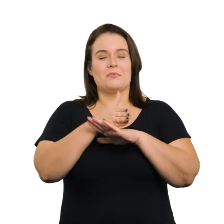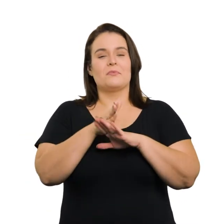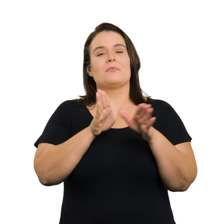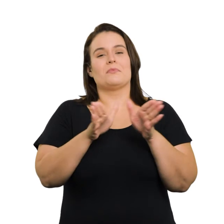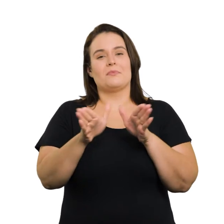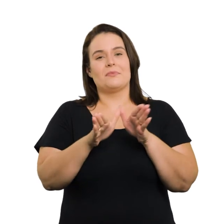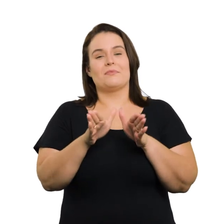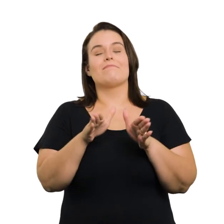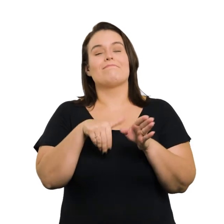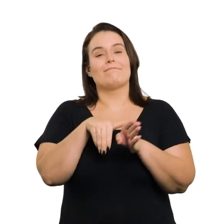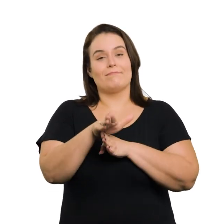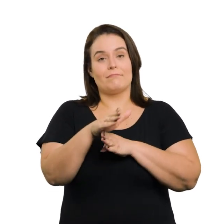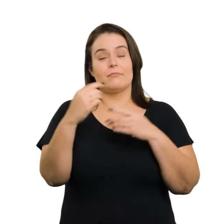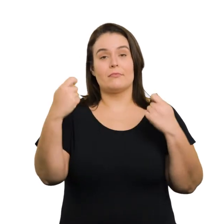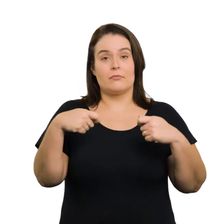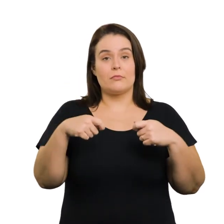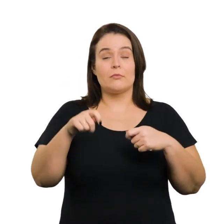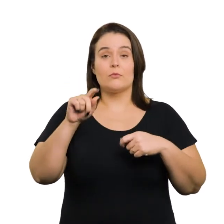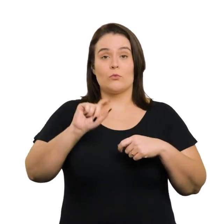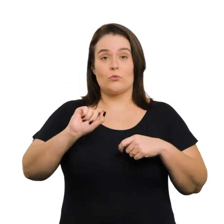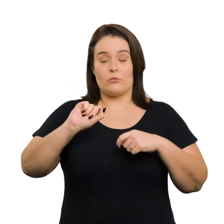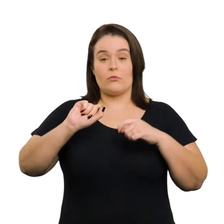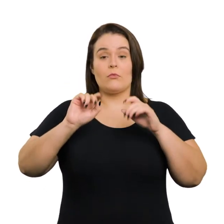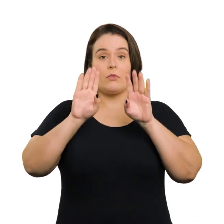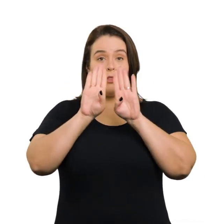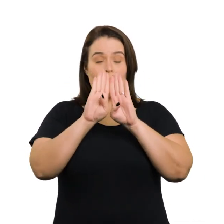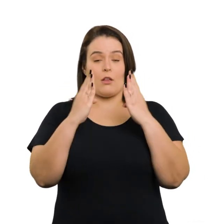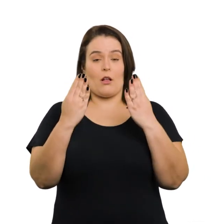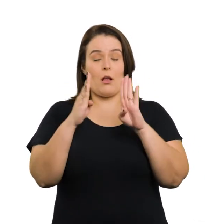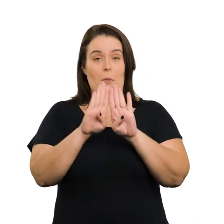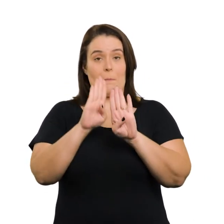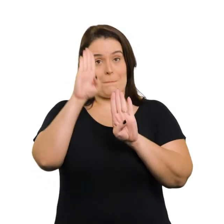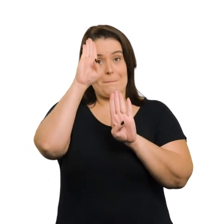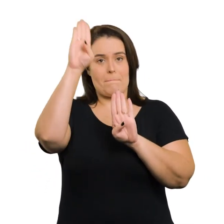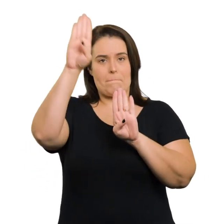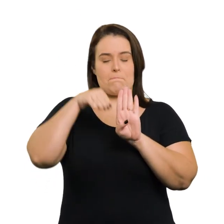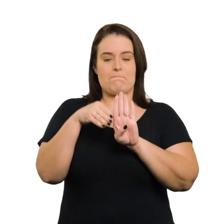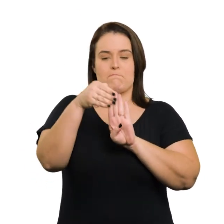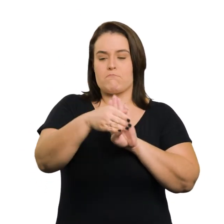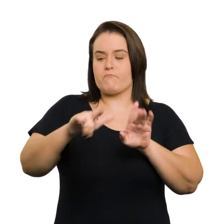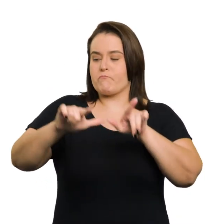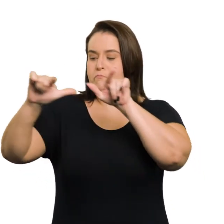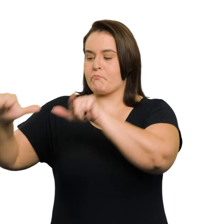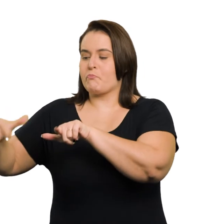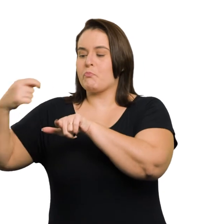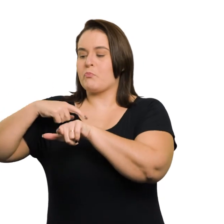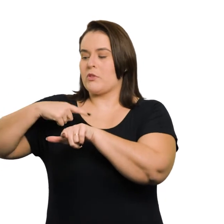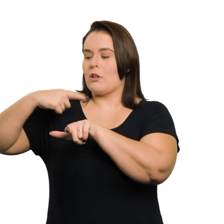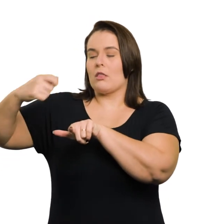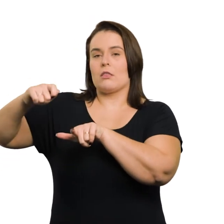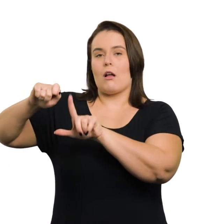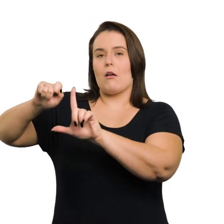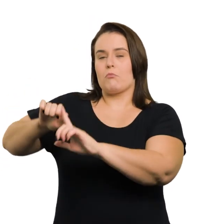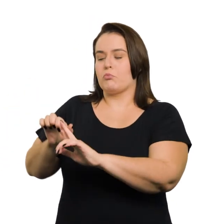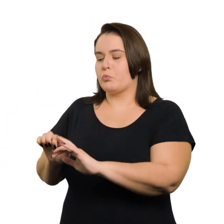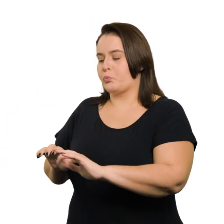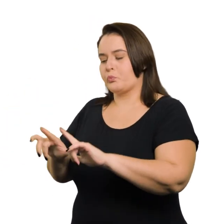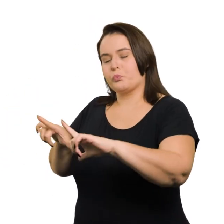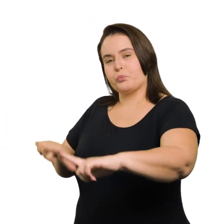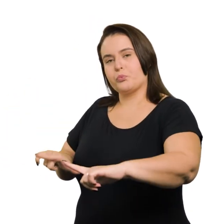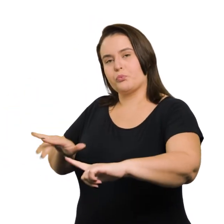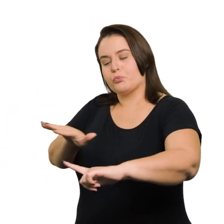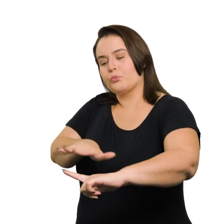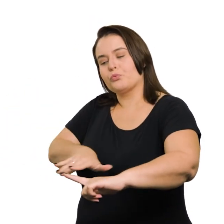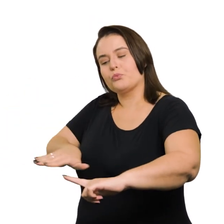de orientação devem ser instalados logo após a entrada principal das edificações. Os mapas táteis